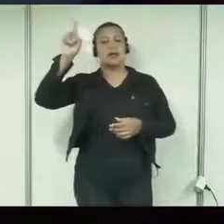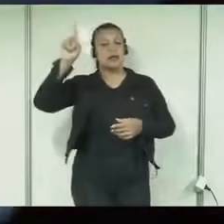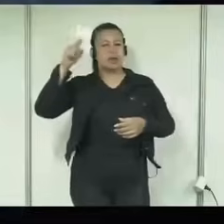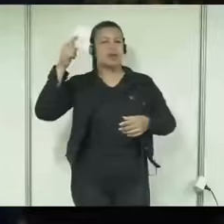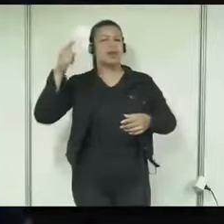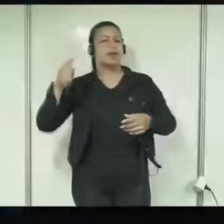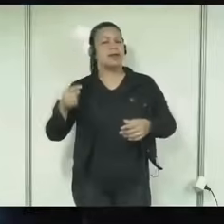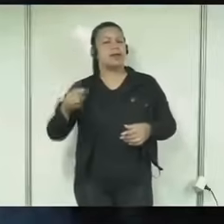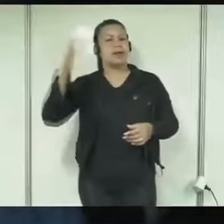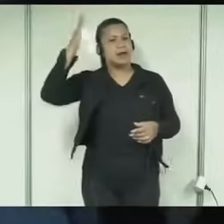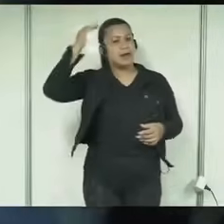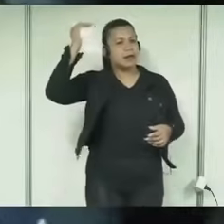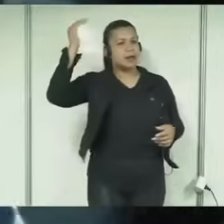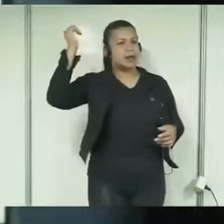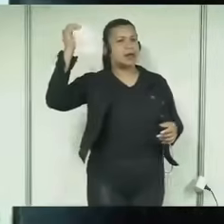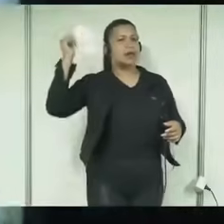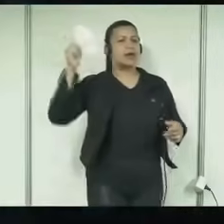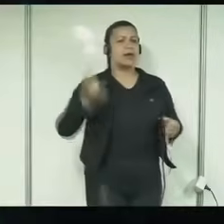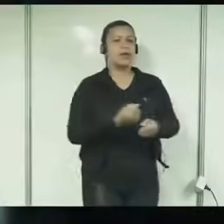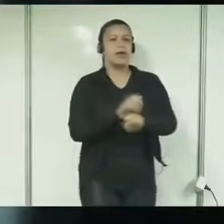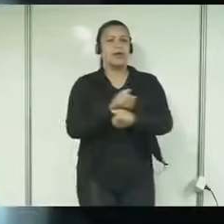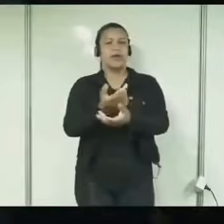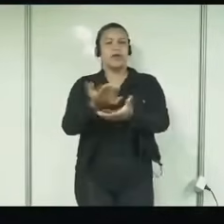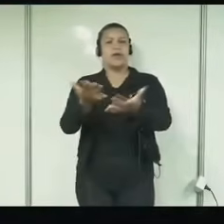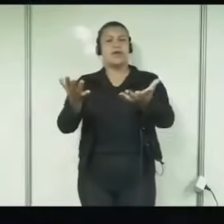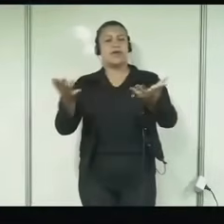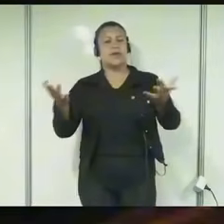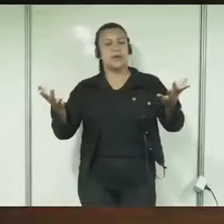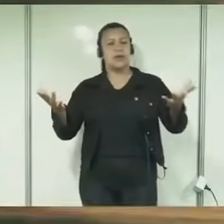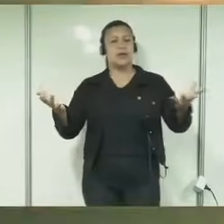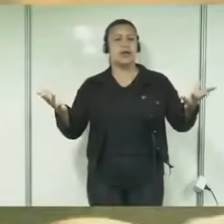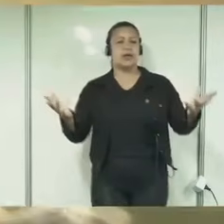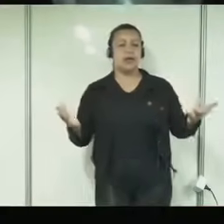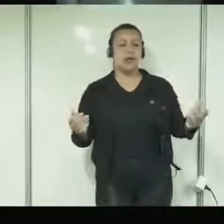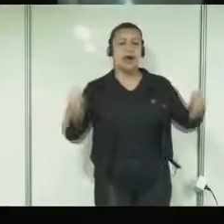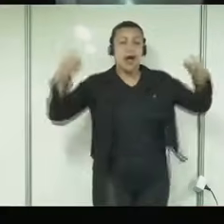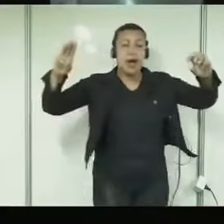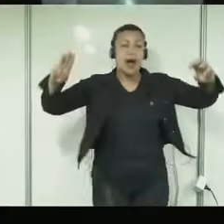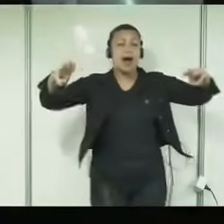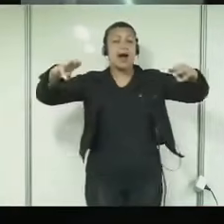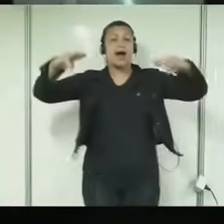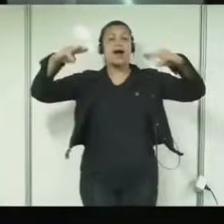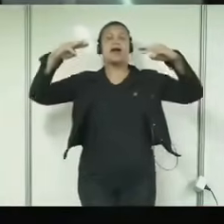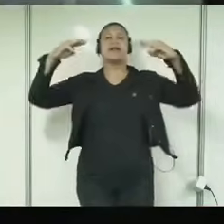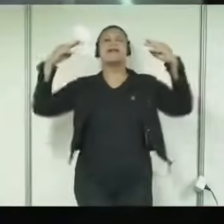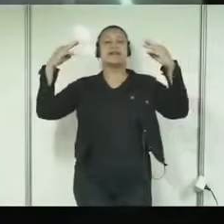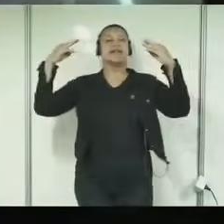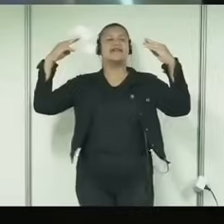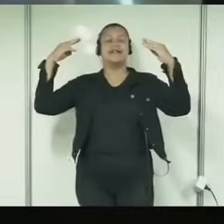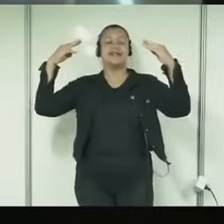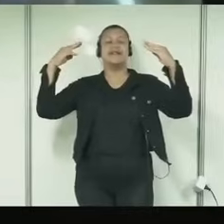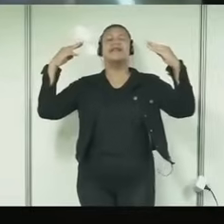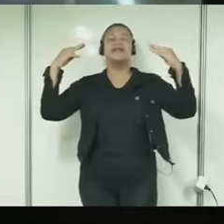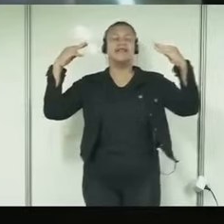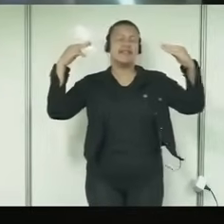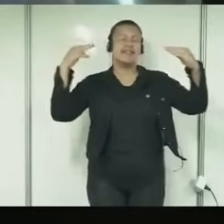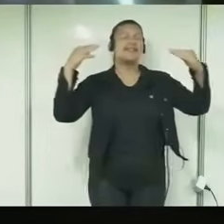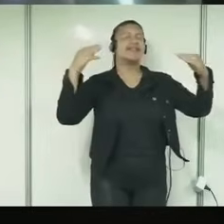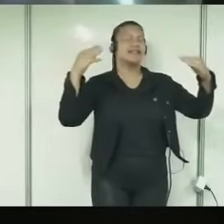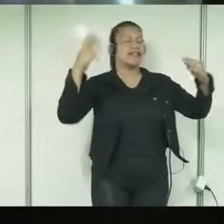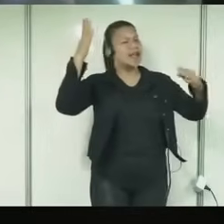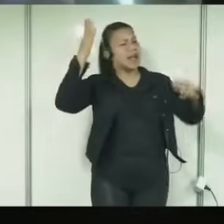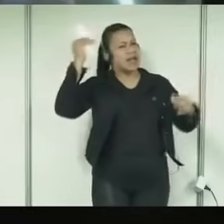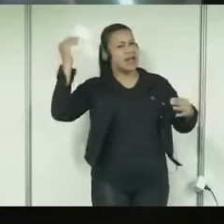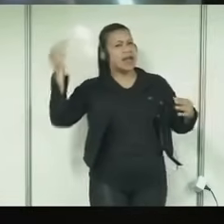Sua fama se espalhou e todos vinham ver o fenômeno de um